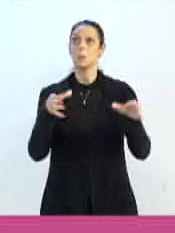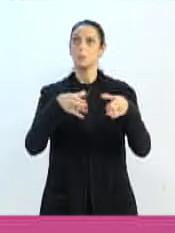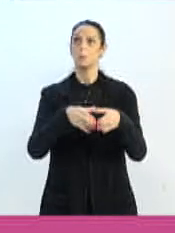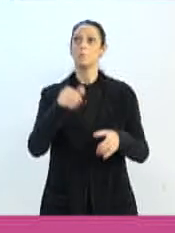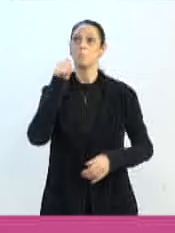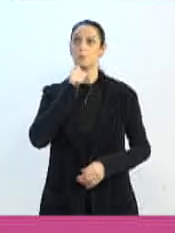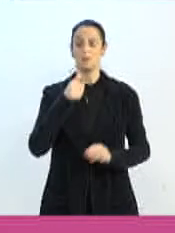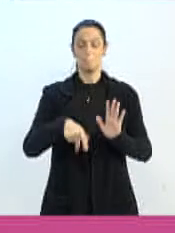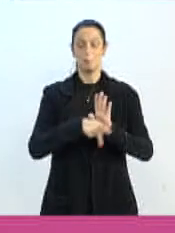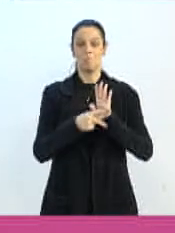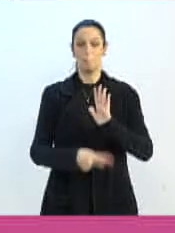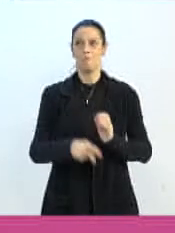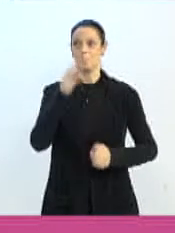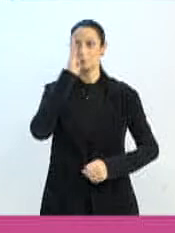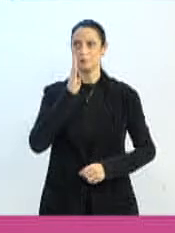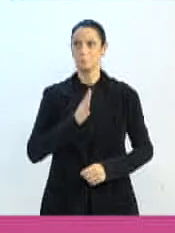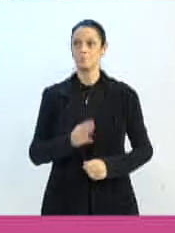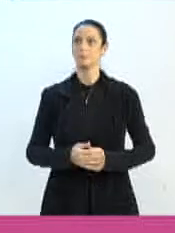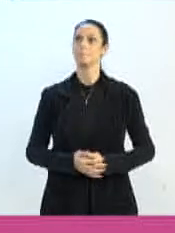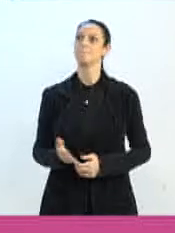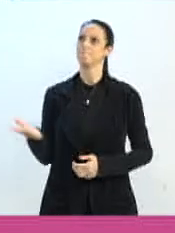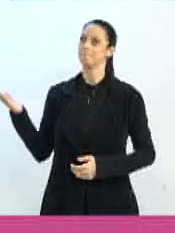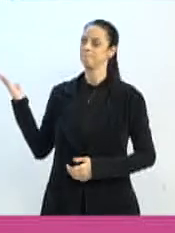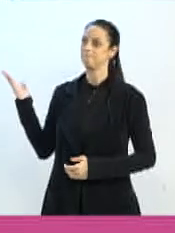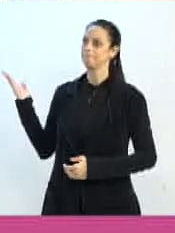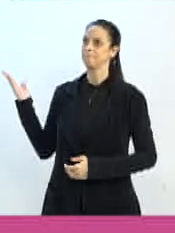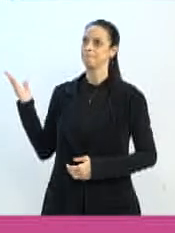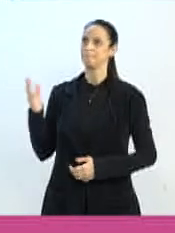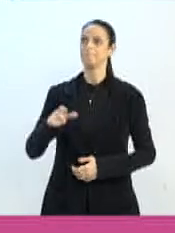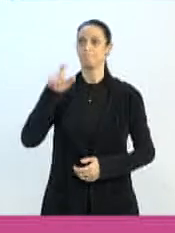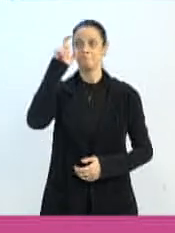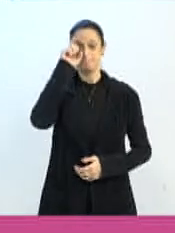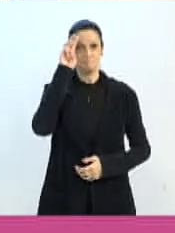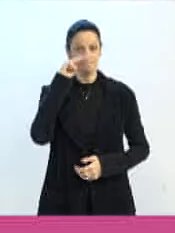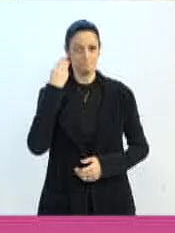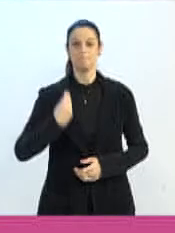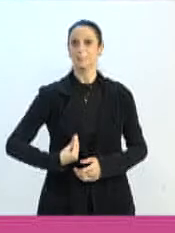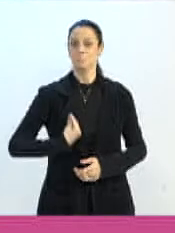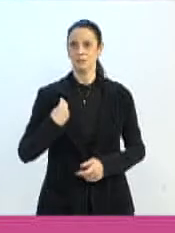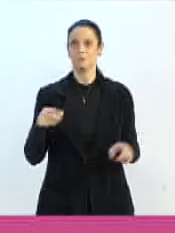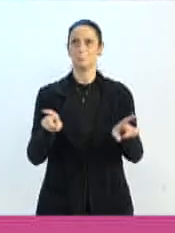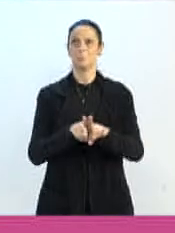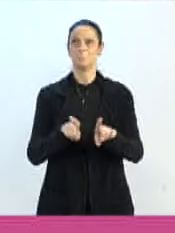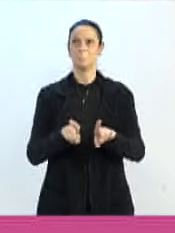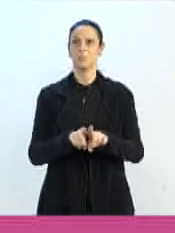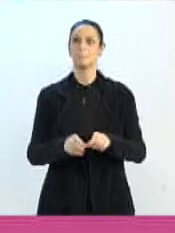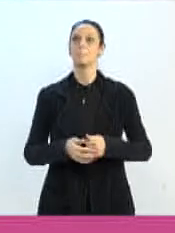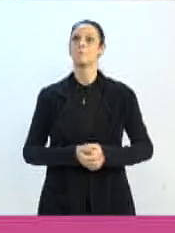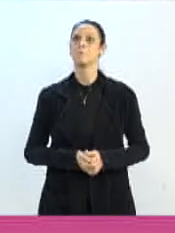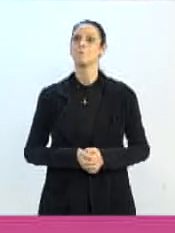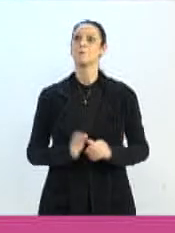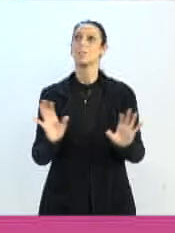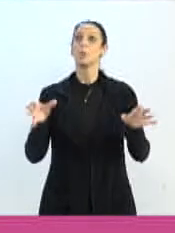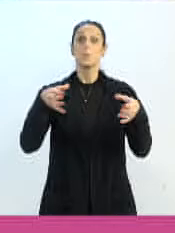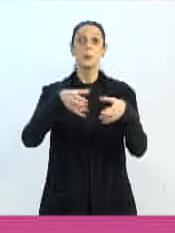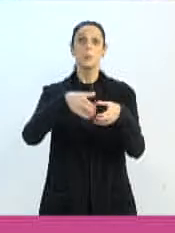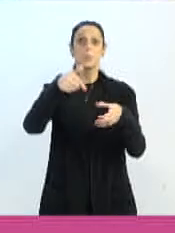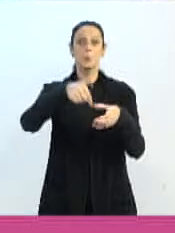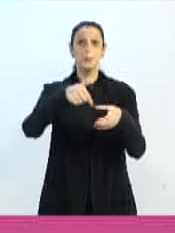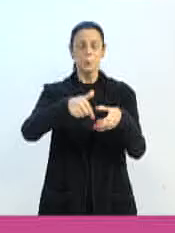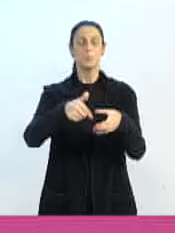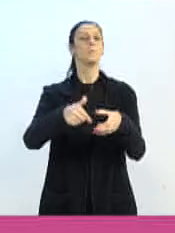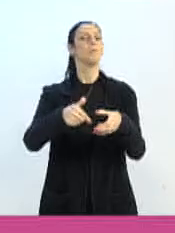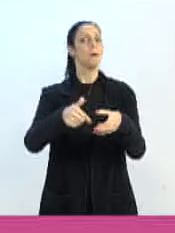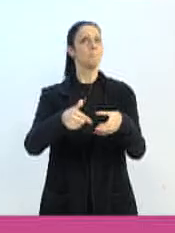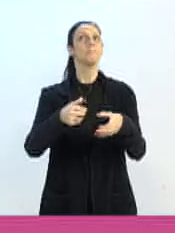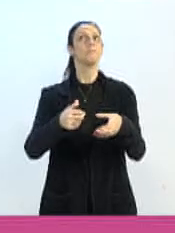Brasil. A nossa vice-prefeita Maria Regina também esteve presente, e é um grupo muito ativo na